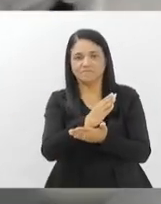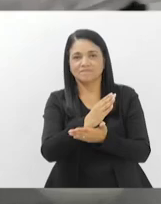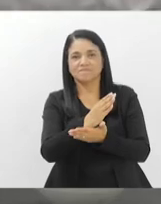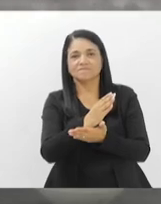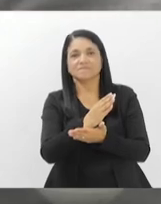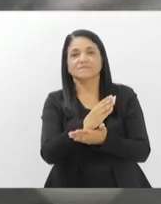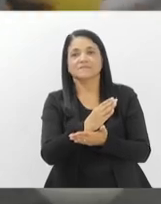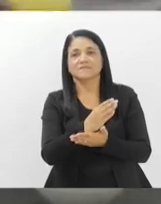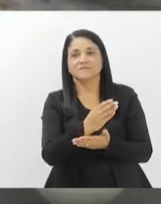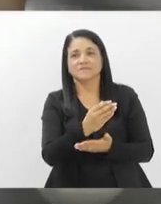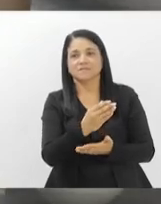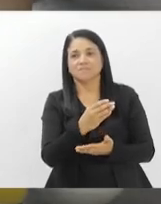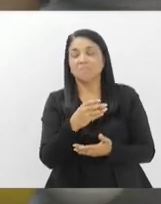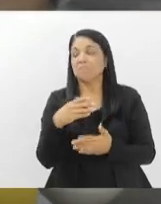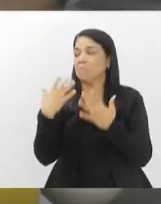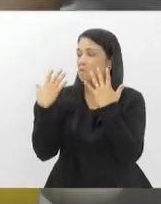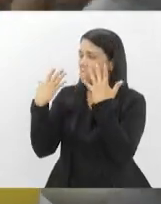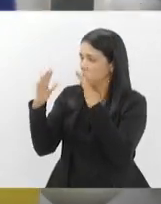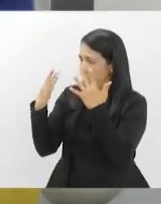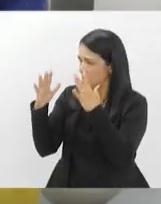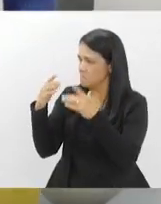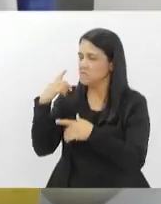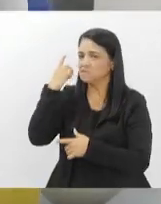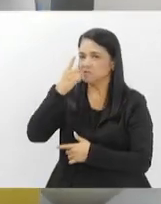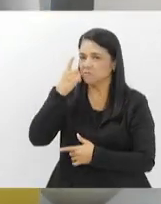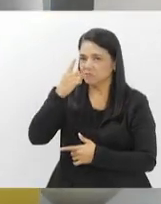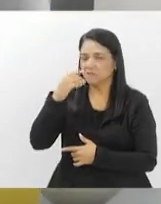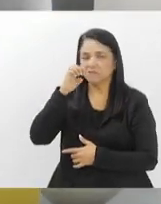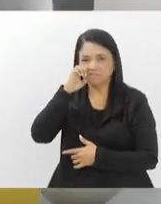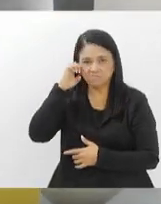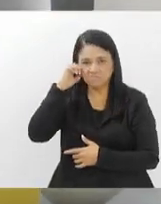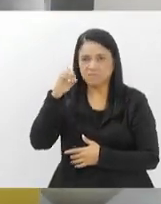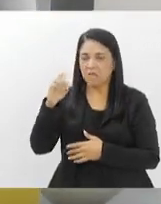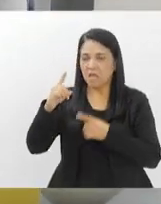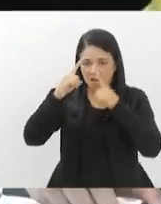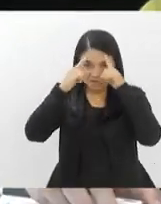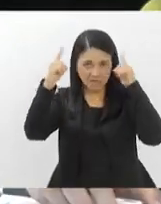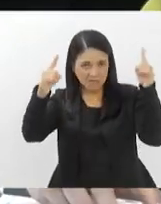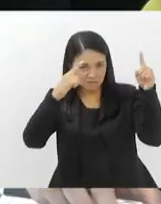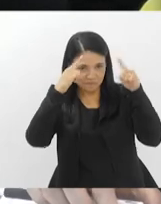18... Parabéns à deputada Érica Takimoto pela criatividade, senhor presidente.